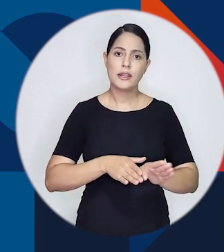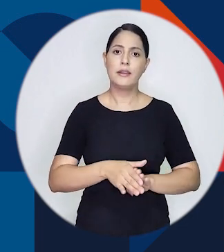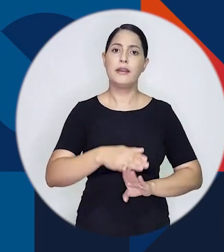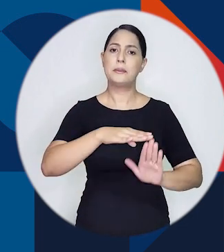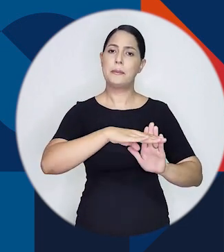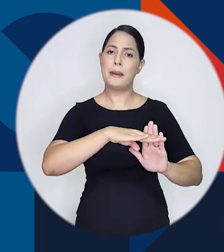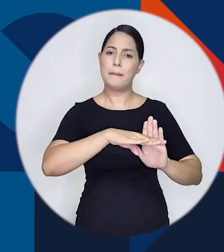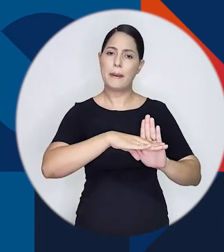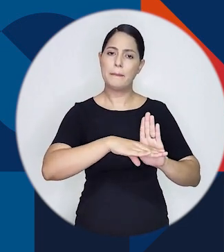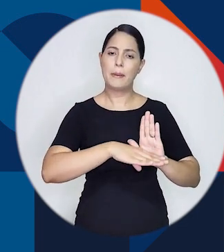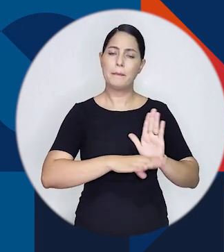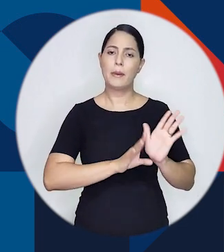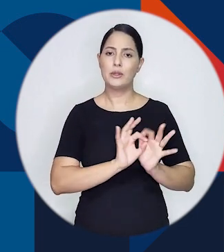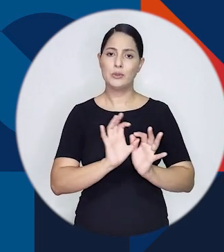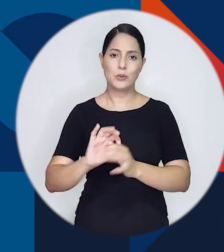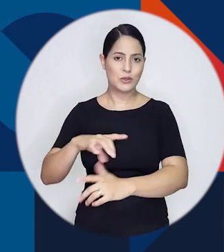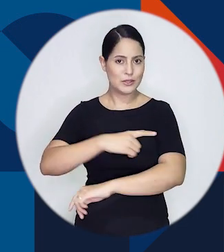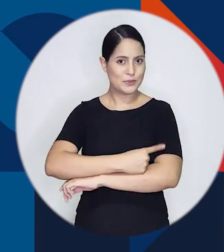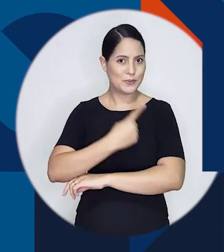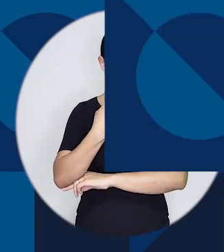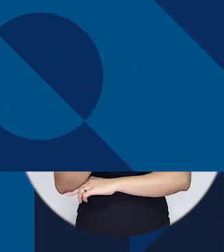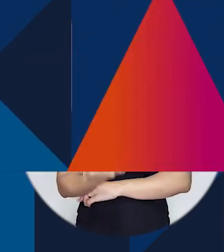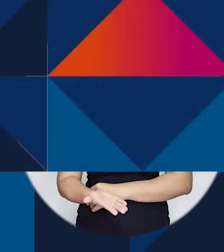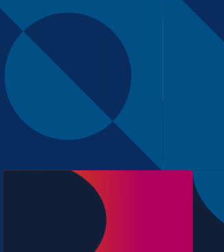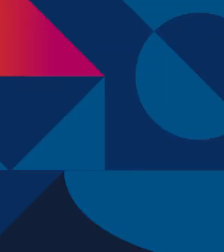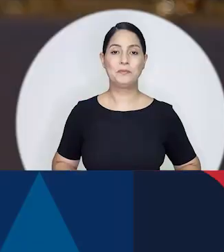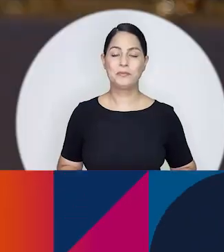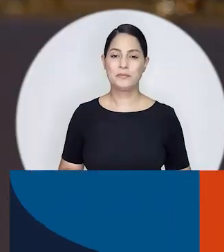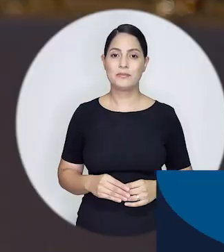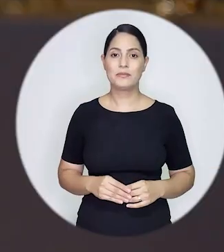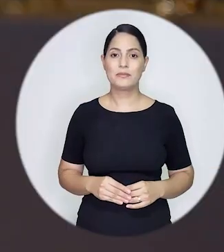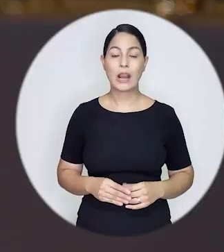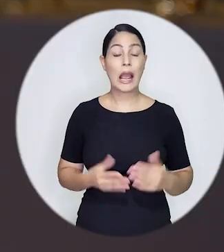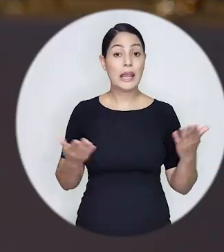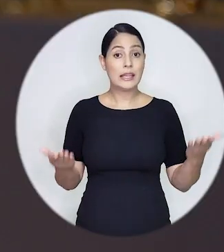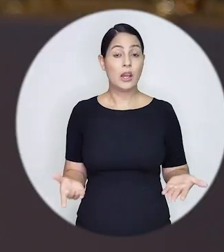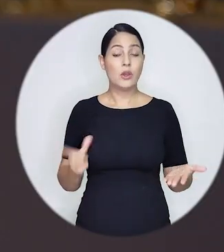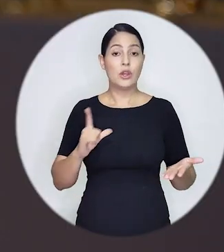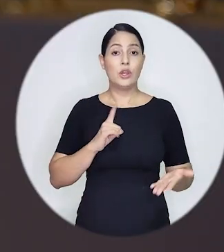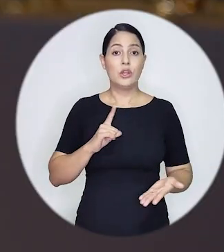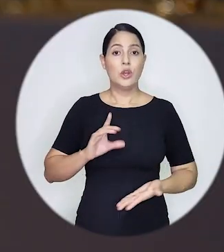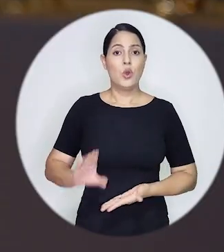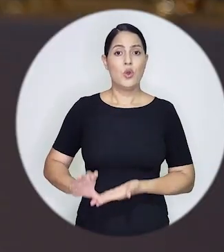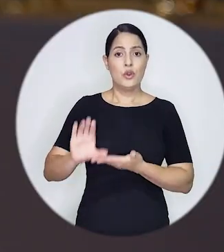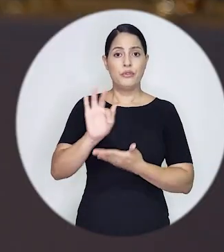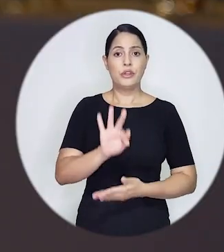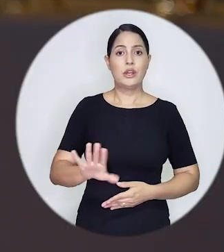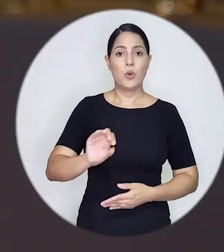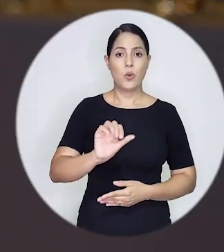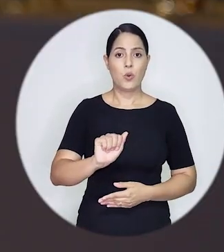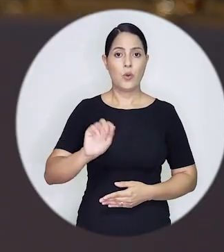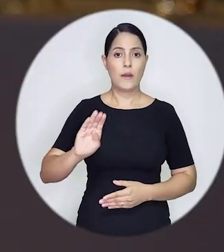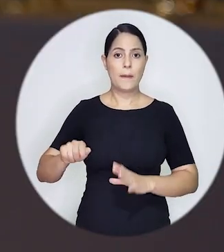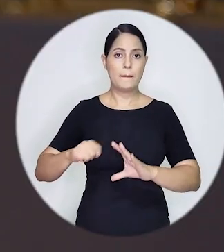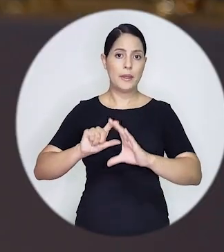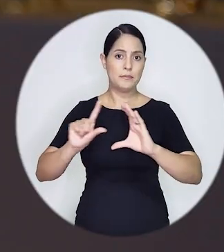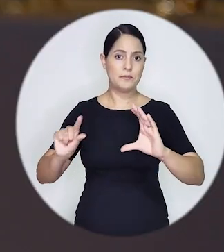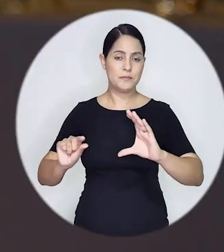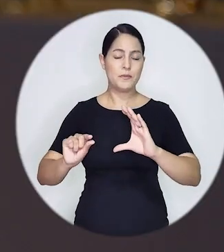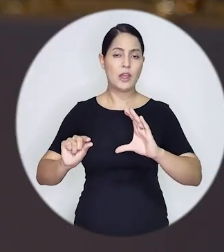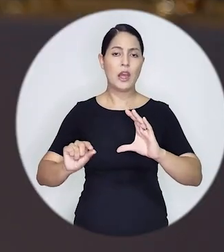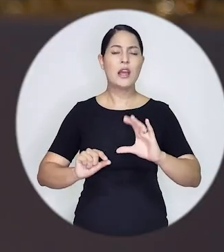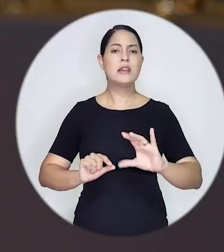ligado às orientações desses condomínios. A partir do pleito apresentado pelo Conselho Federal da OAB,